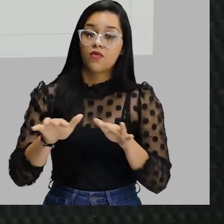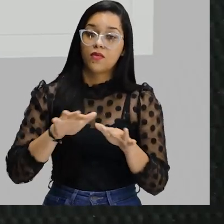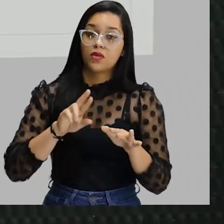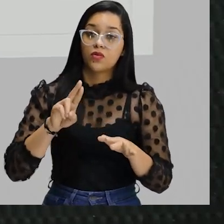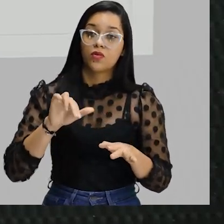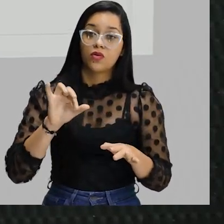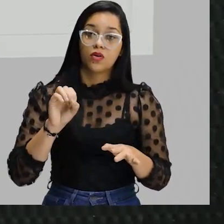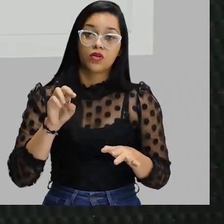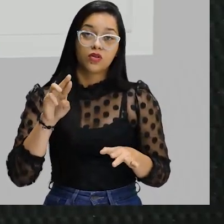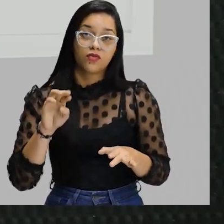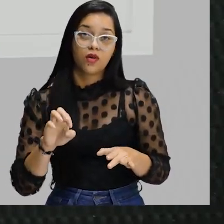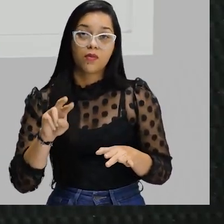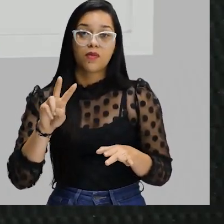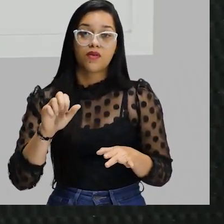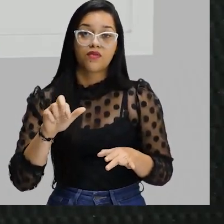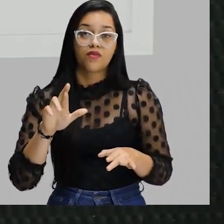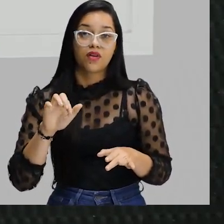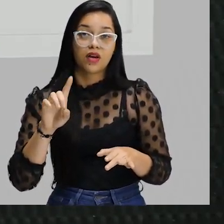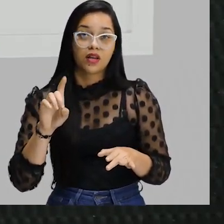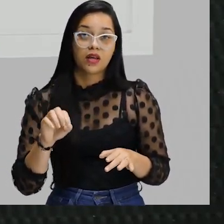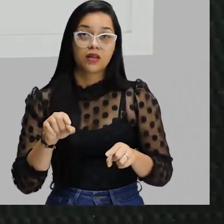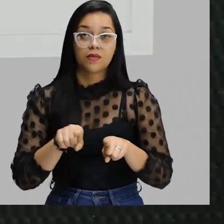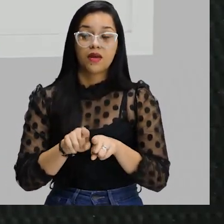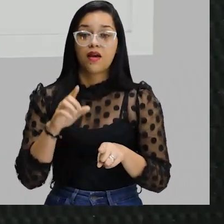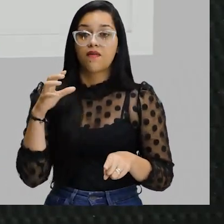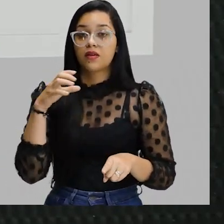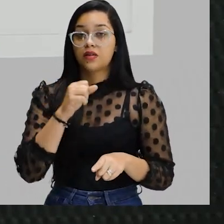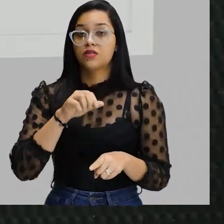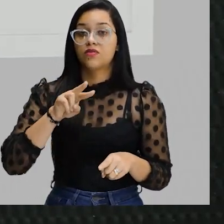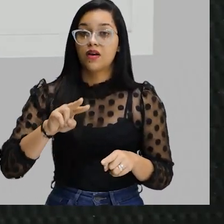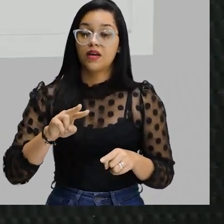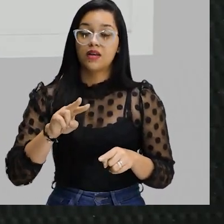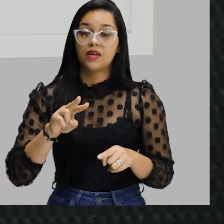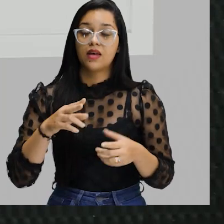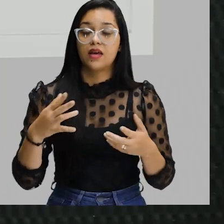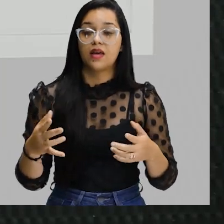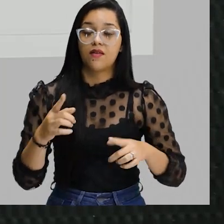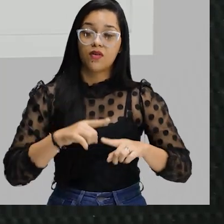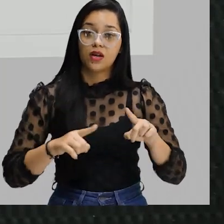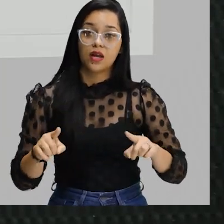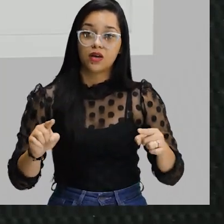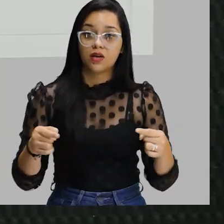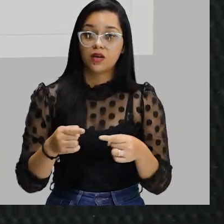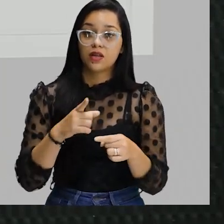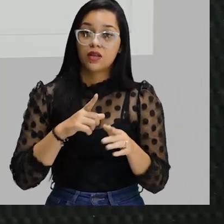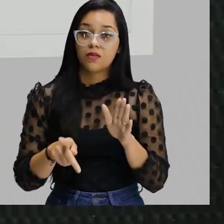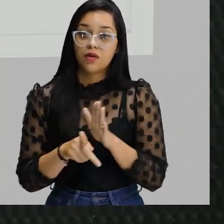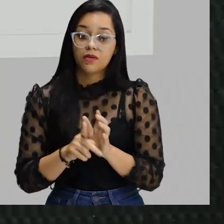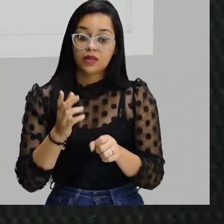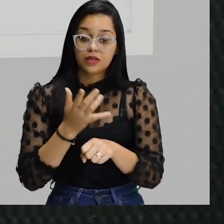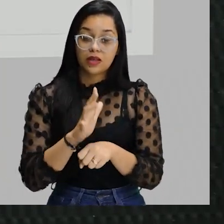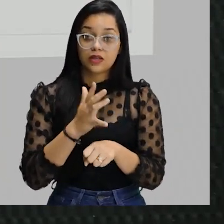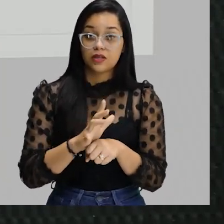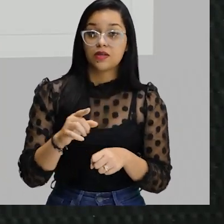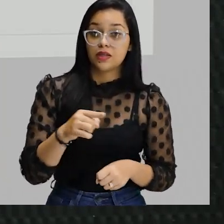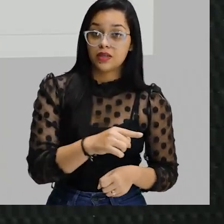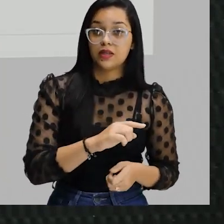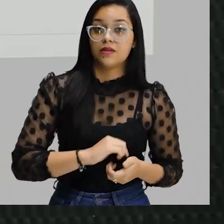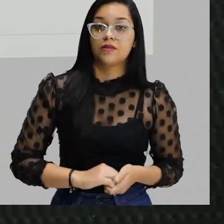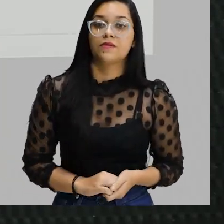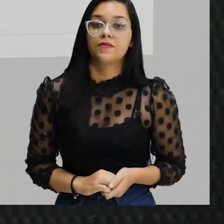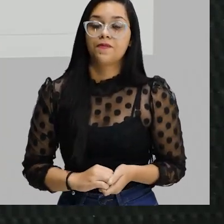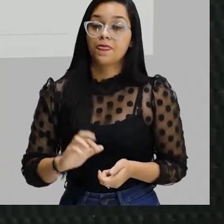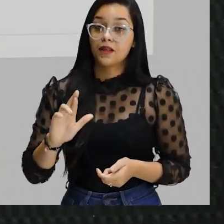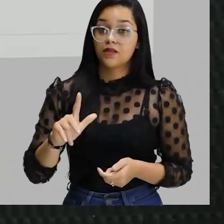uniformemente variável. A velocidade ela vai variar graças à ação dessa aceleração,